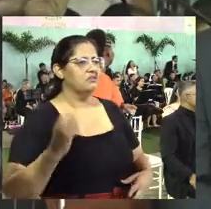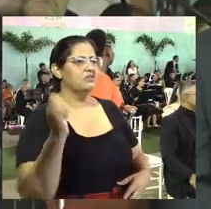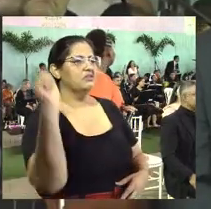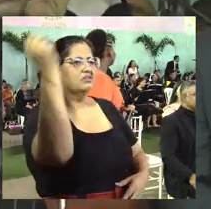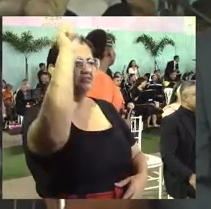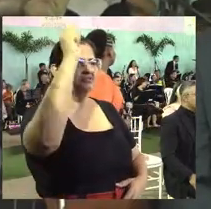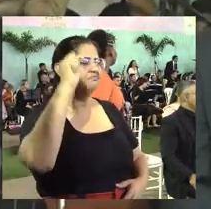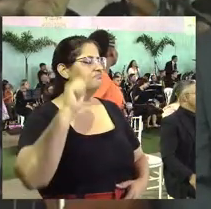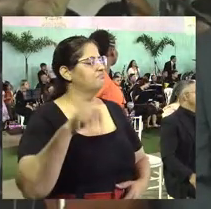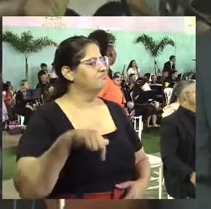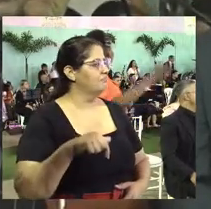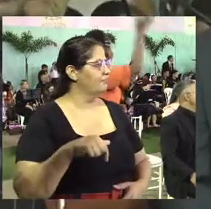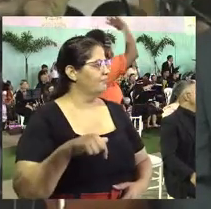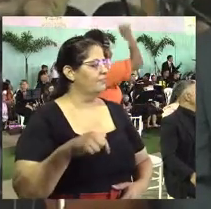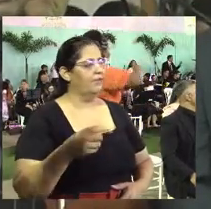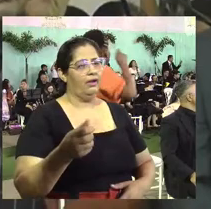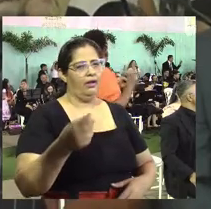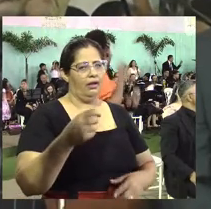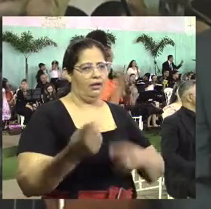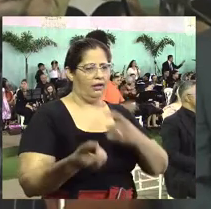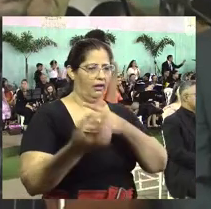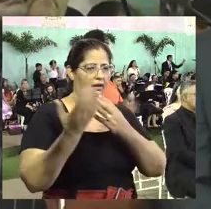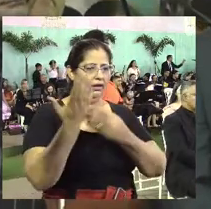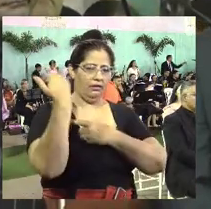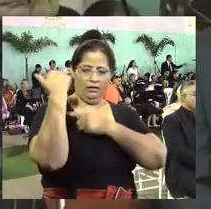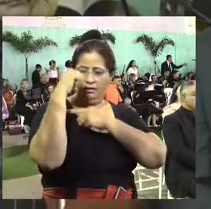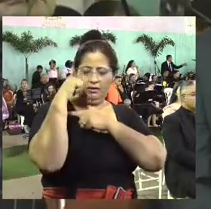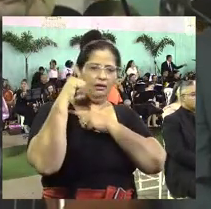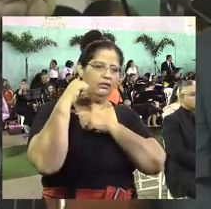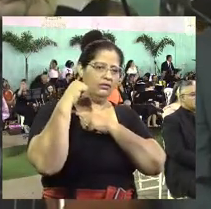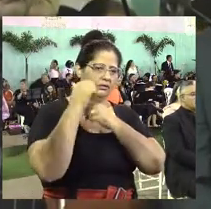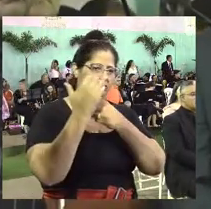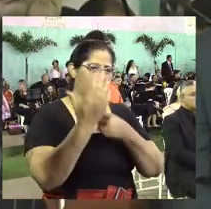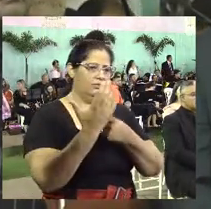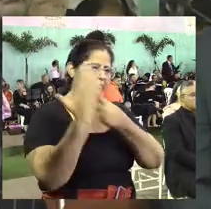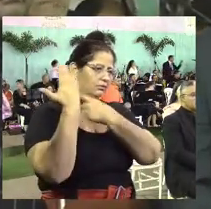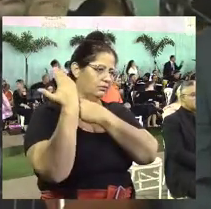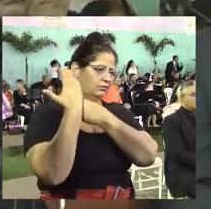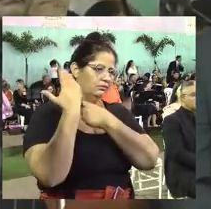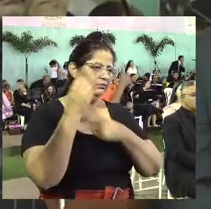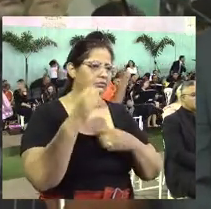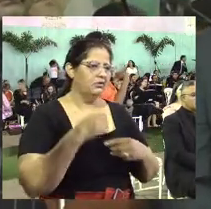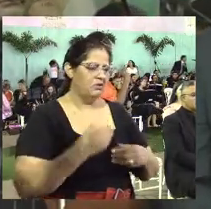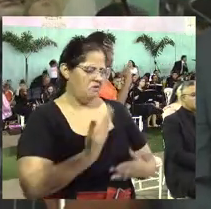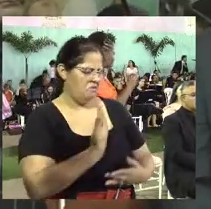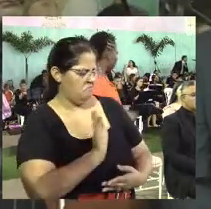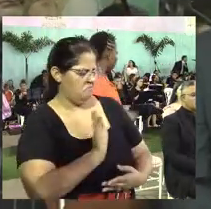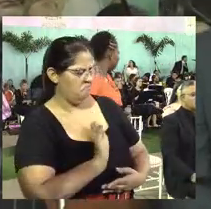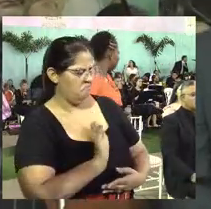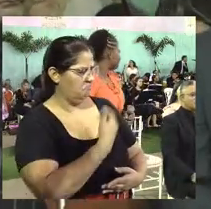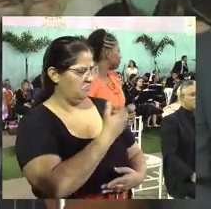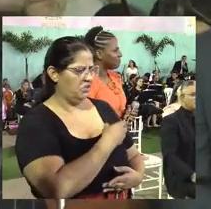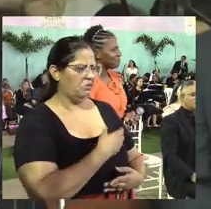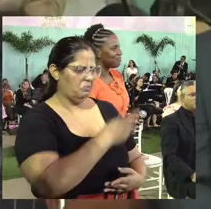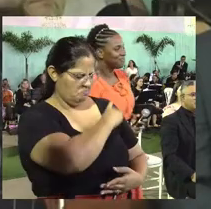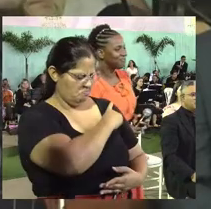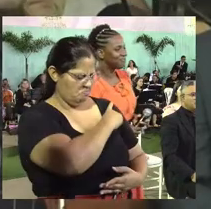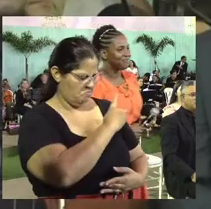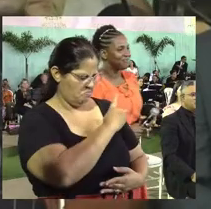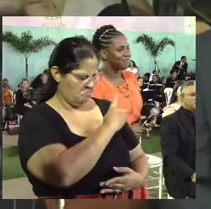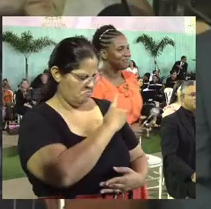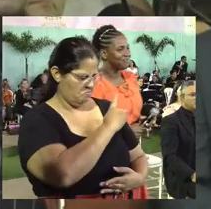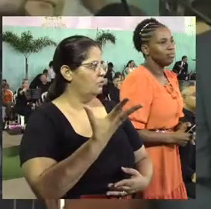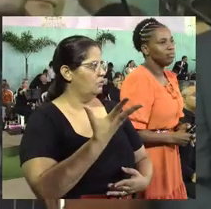Ariquemes aqui atrás tem mais outra representação deles meus companheiros me ajuda a levar este Campo à frente